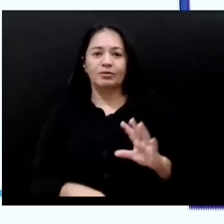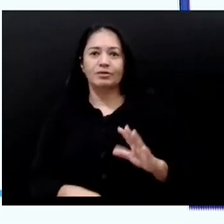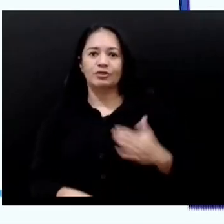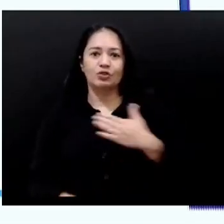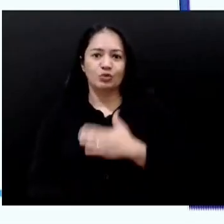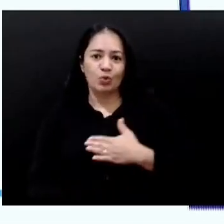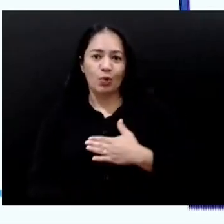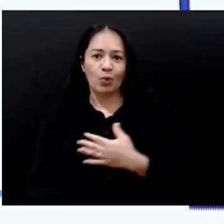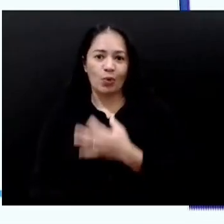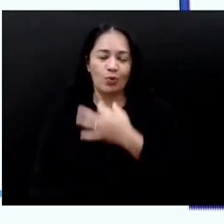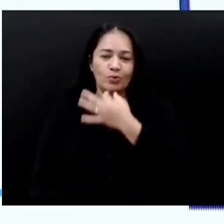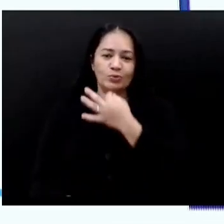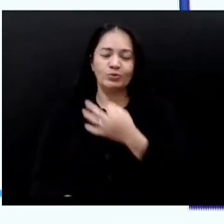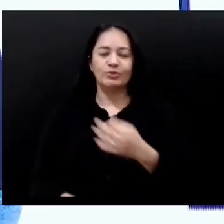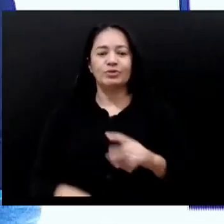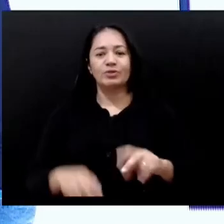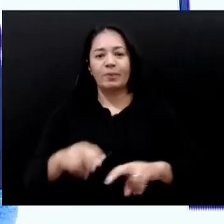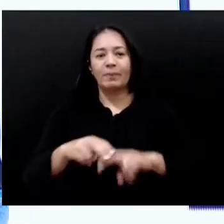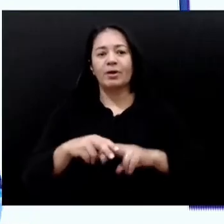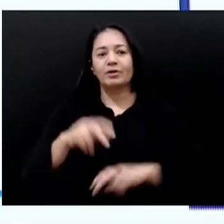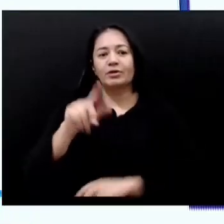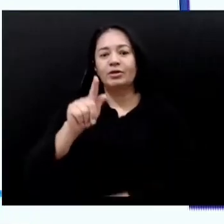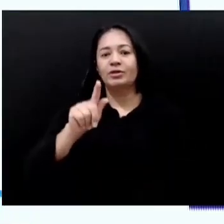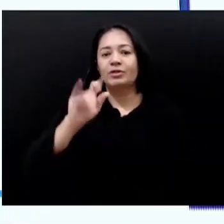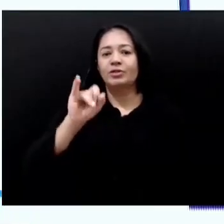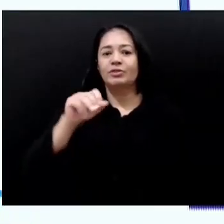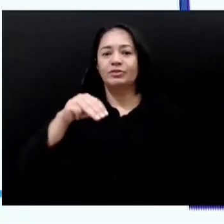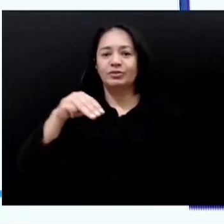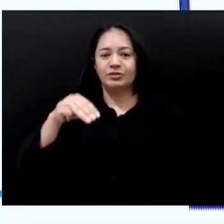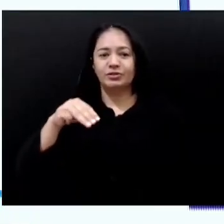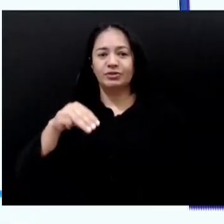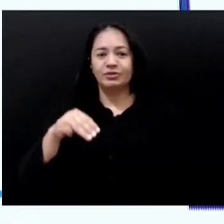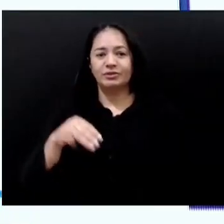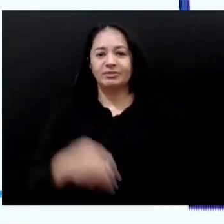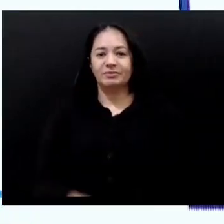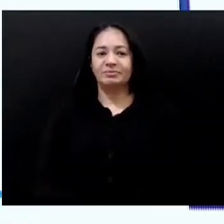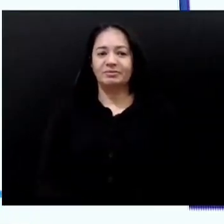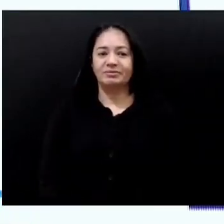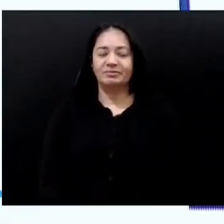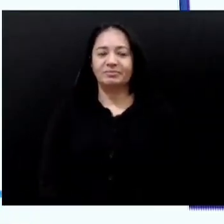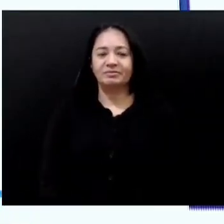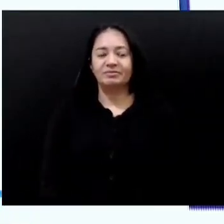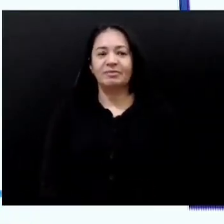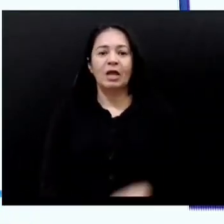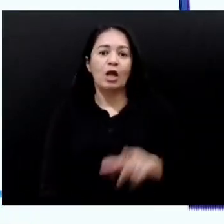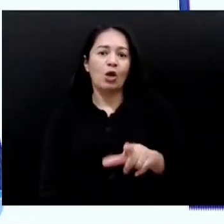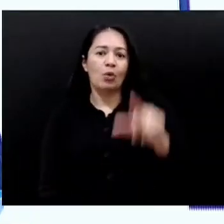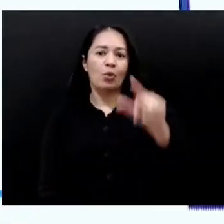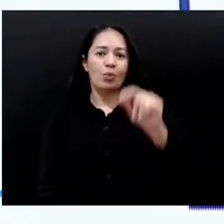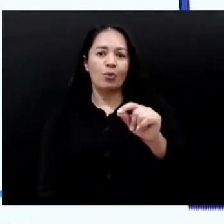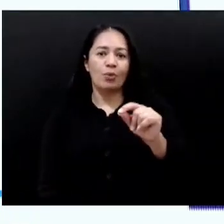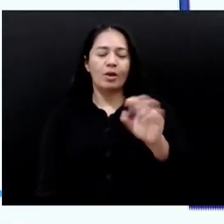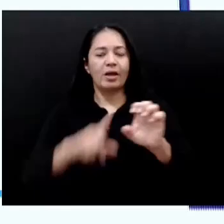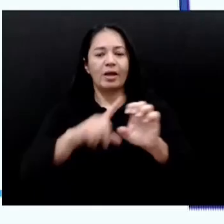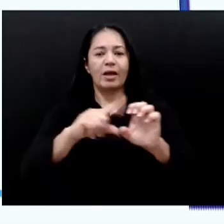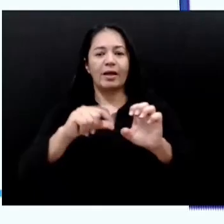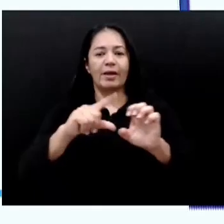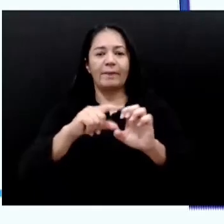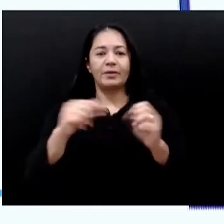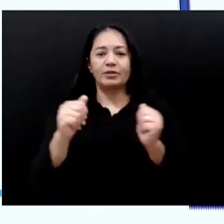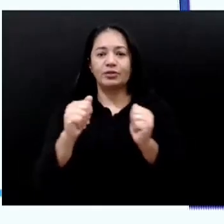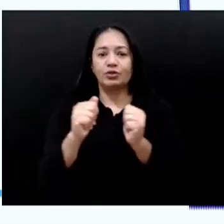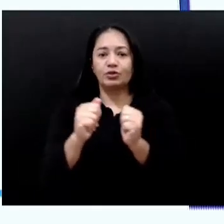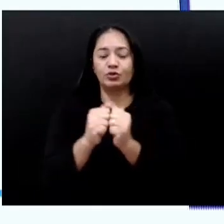entusiasmo pelo gin, entusiasmo, né? Então, entusiasta pelo gin, decidiu empreender junto aos seus sócios,